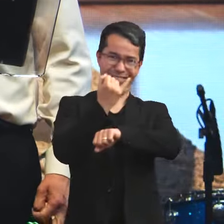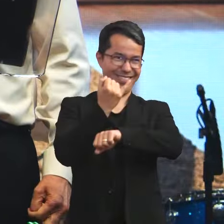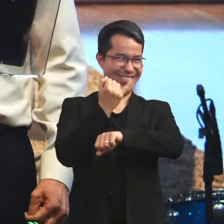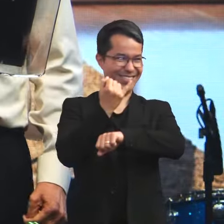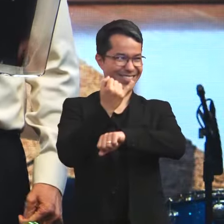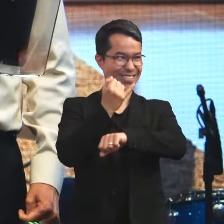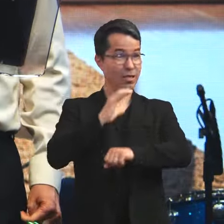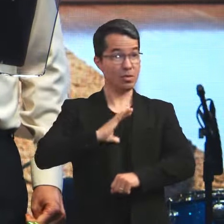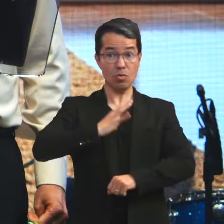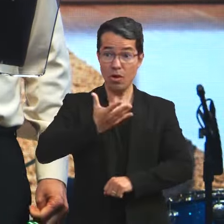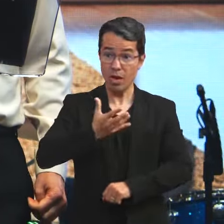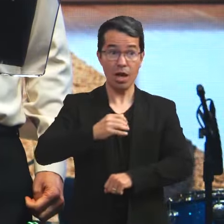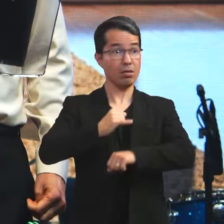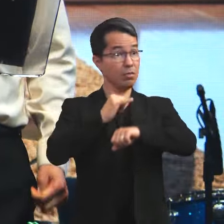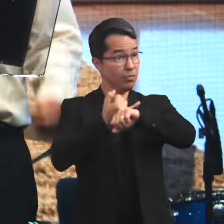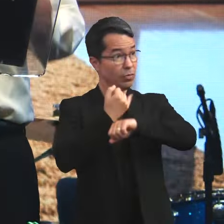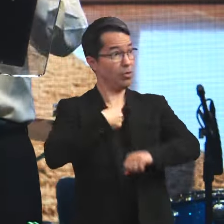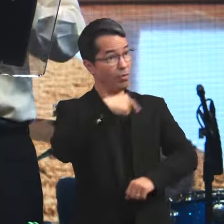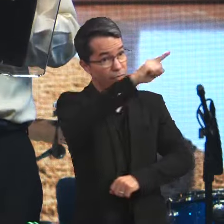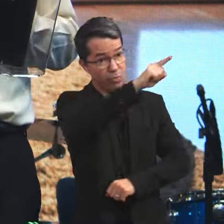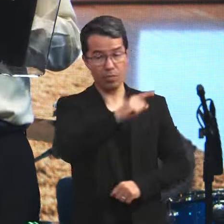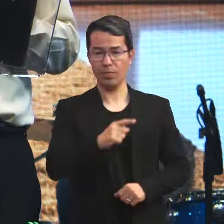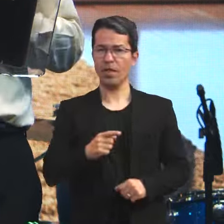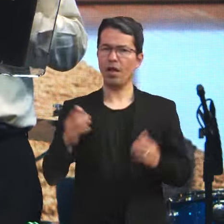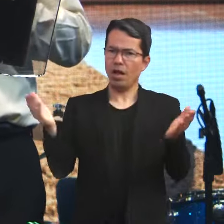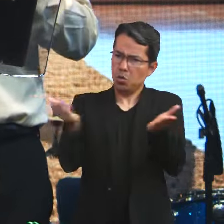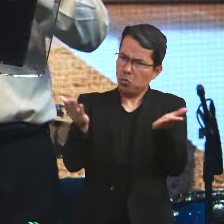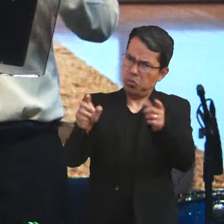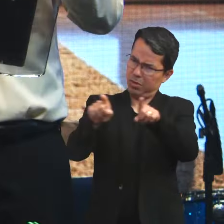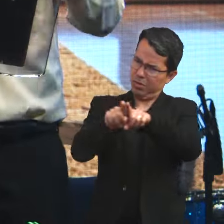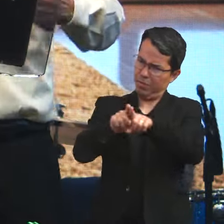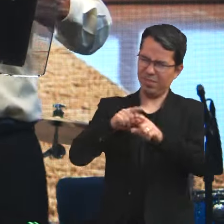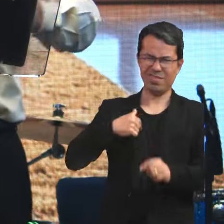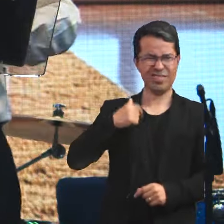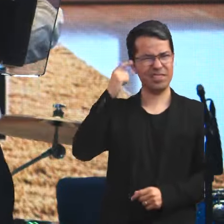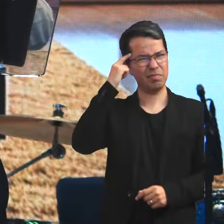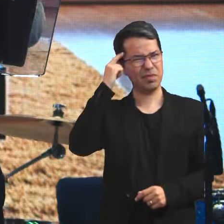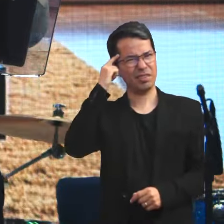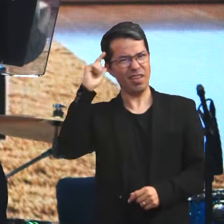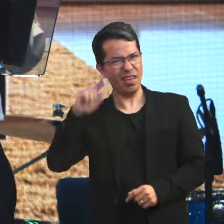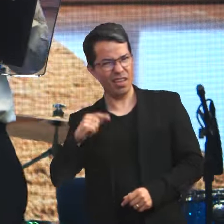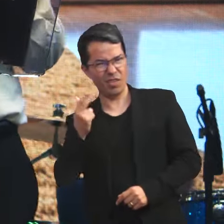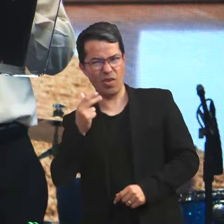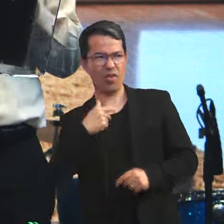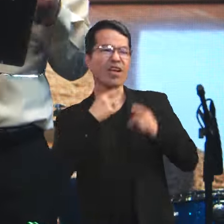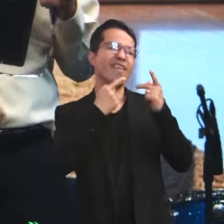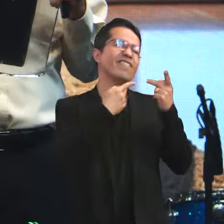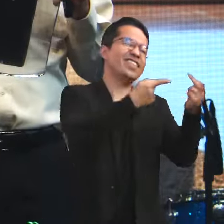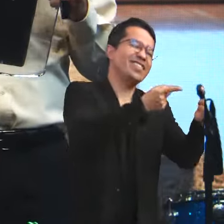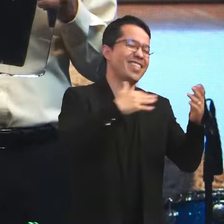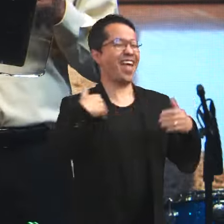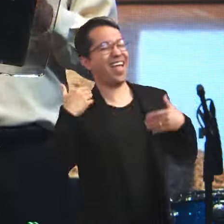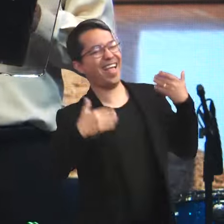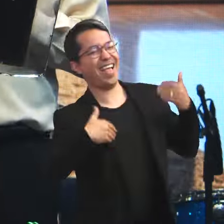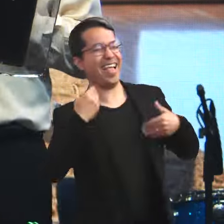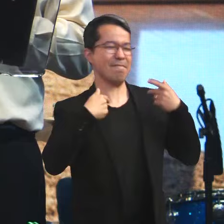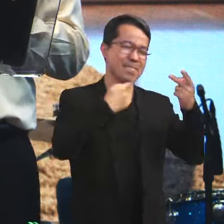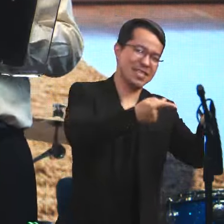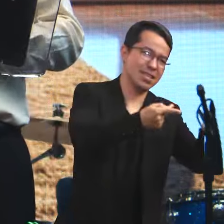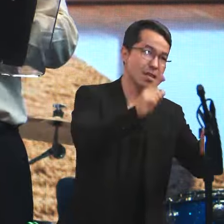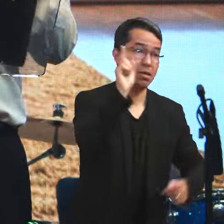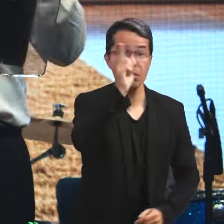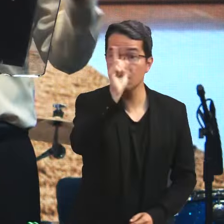foi a de iré esta não seria visita ocasional seria uma visita